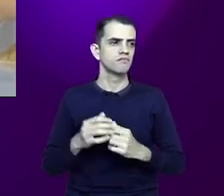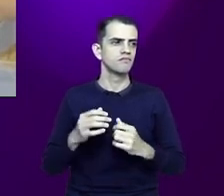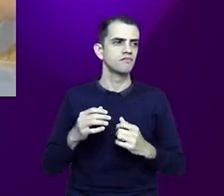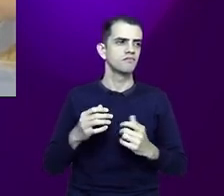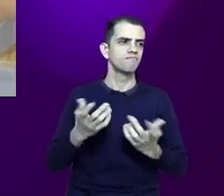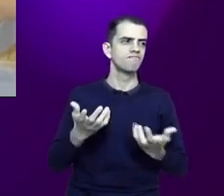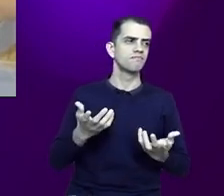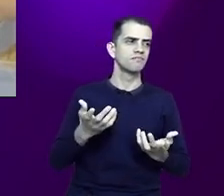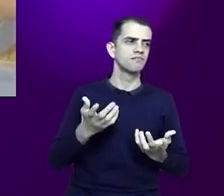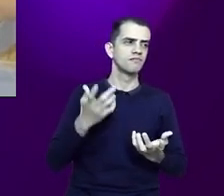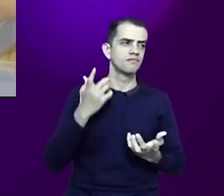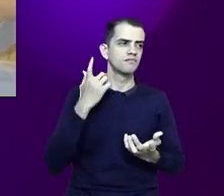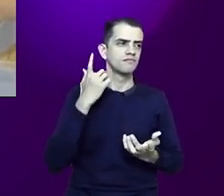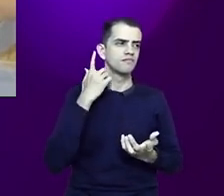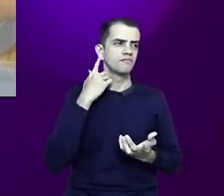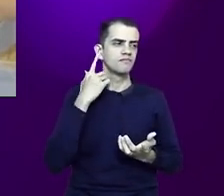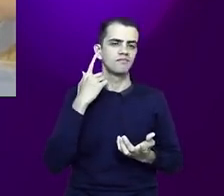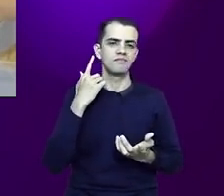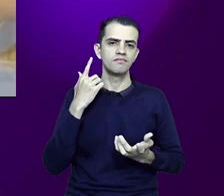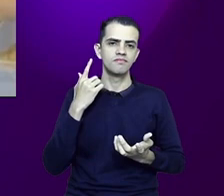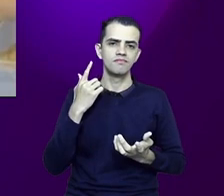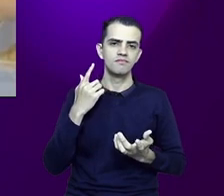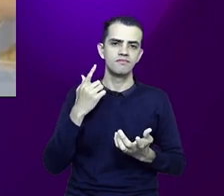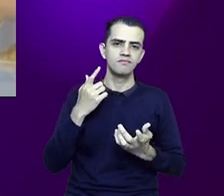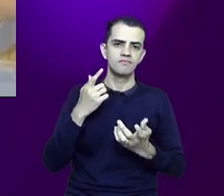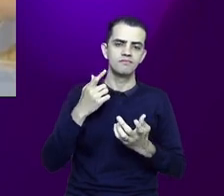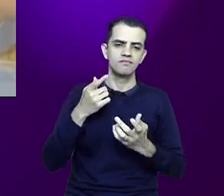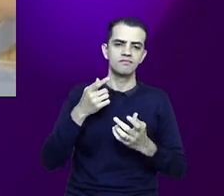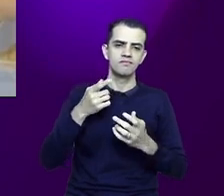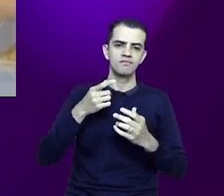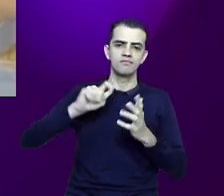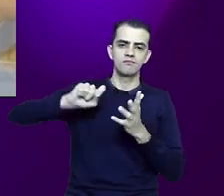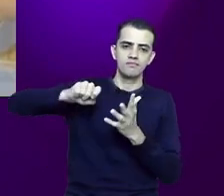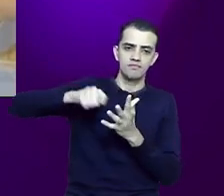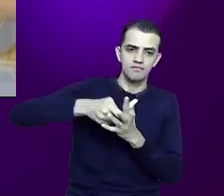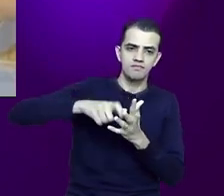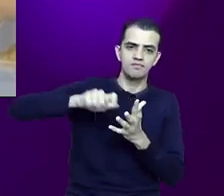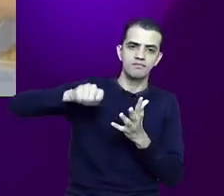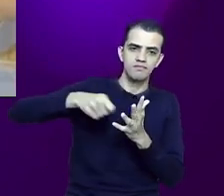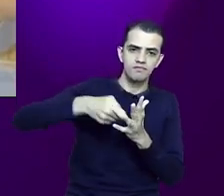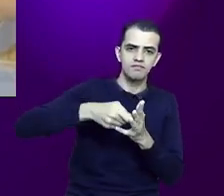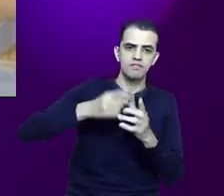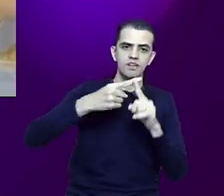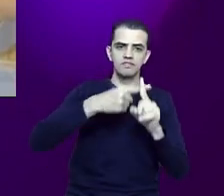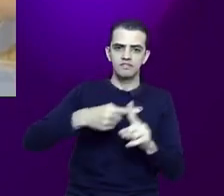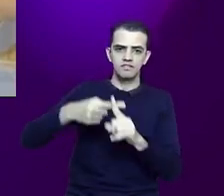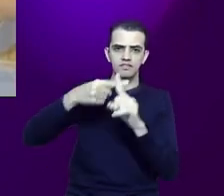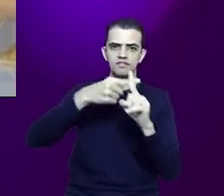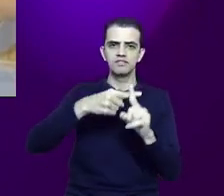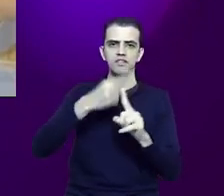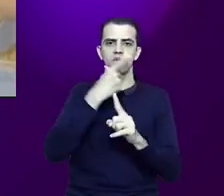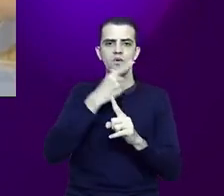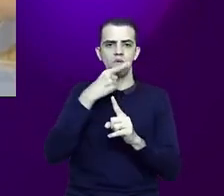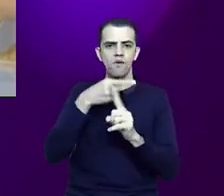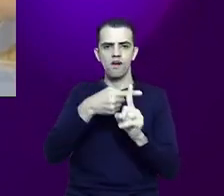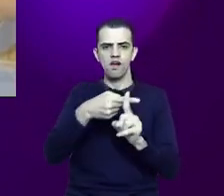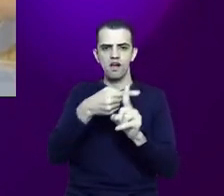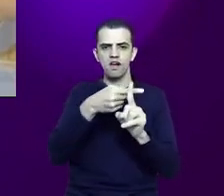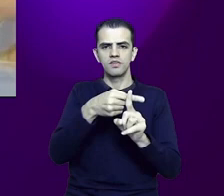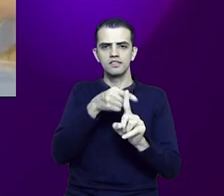ela vai direcionar o parafuso. Então, a partir daí, eu sei aonde que eu estou mirando e eu consigo